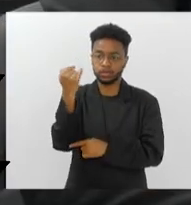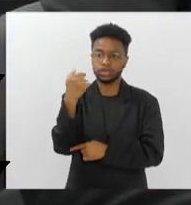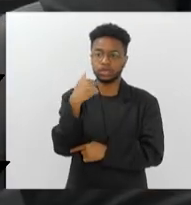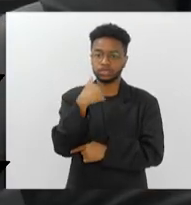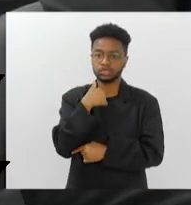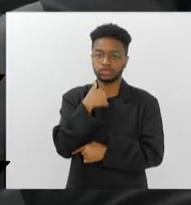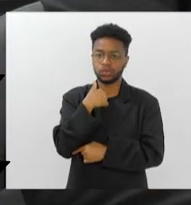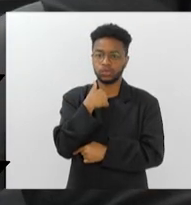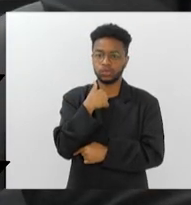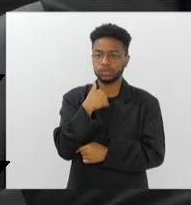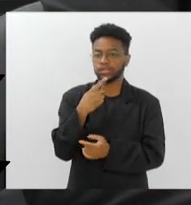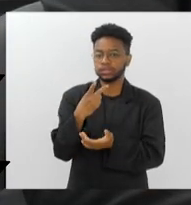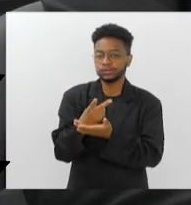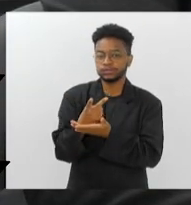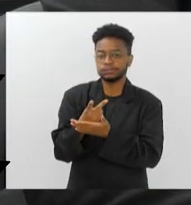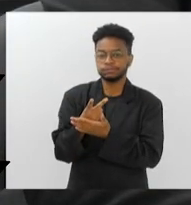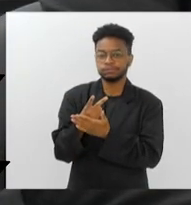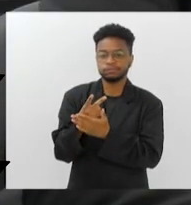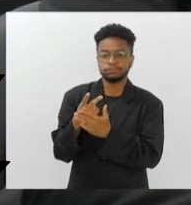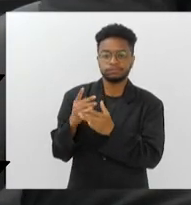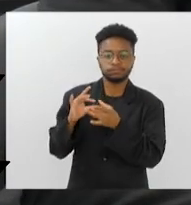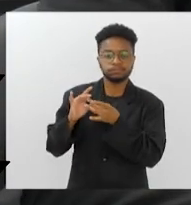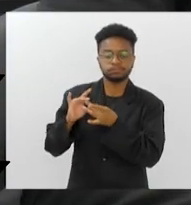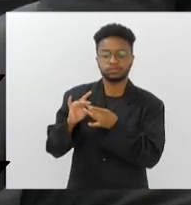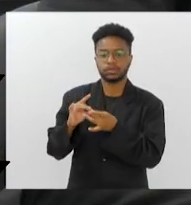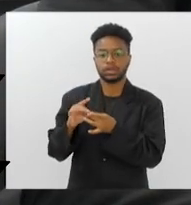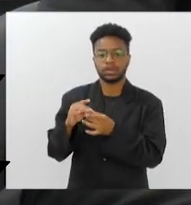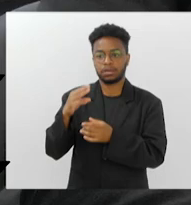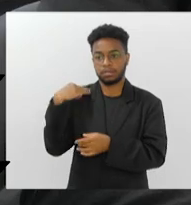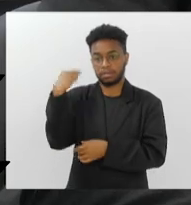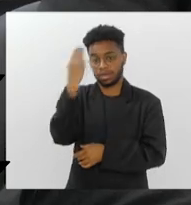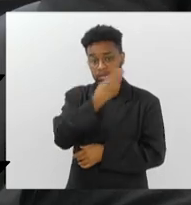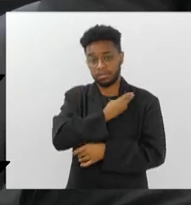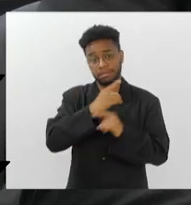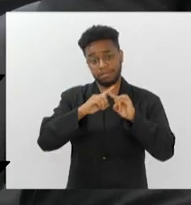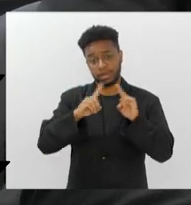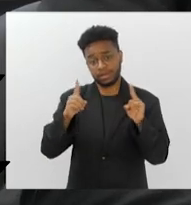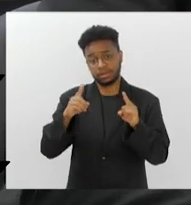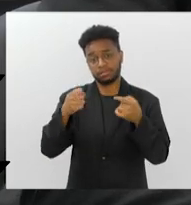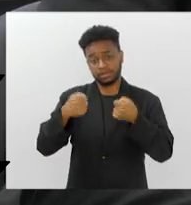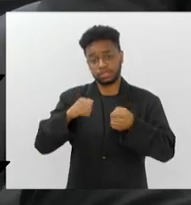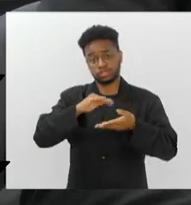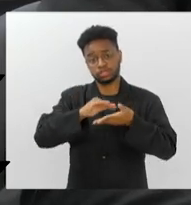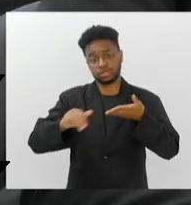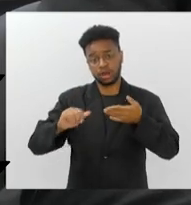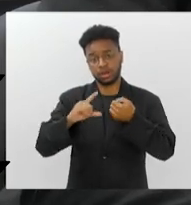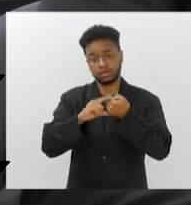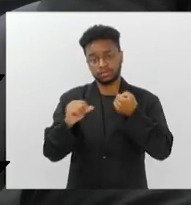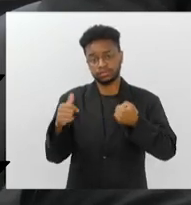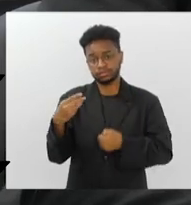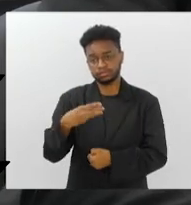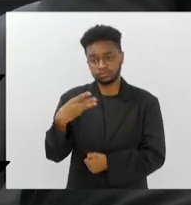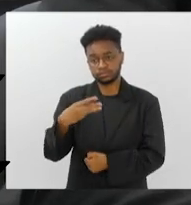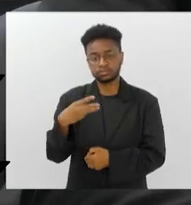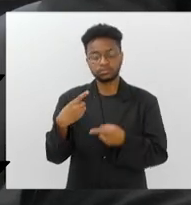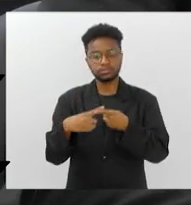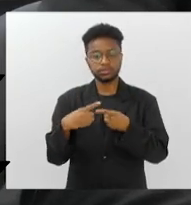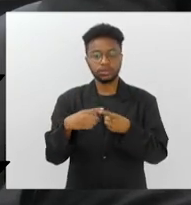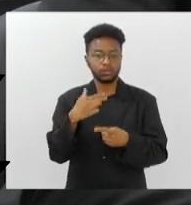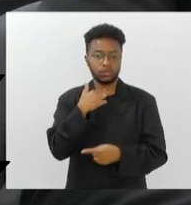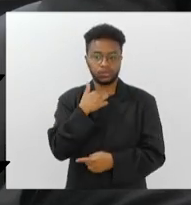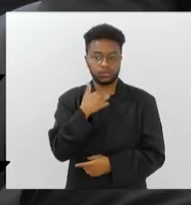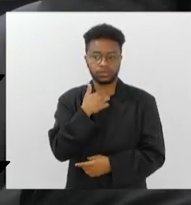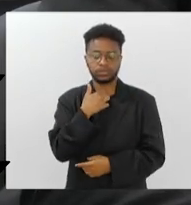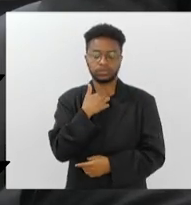senhora tem que entender que o artigo 3º precisa ser eh suprimido justamente porque não é possível em num